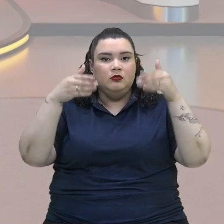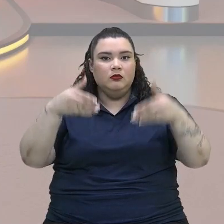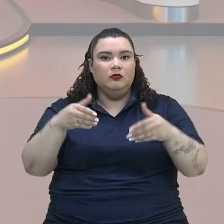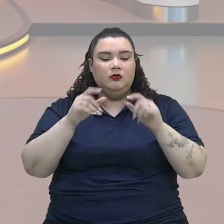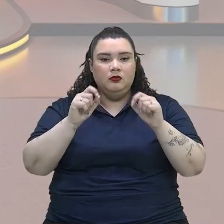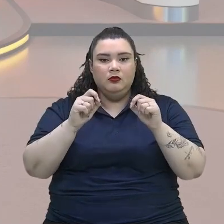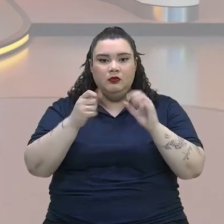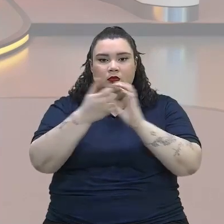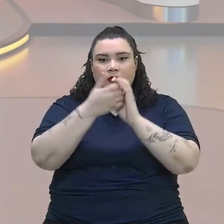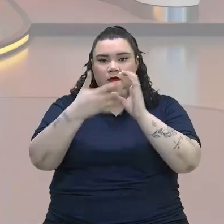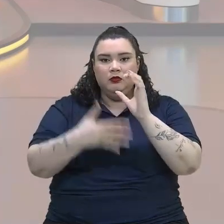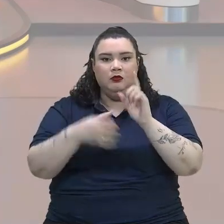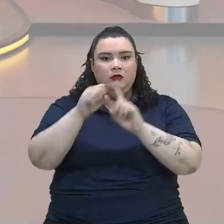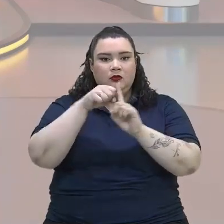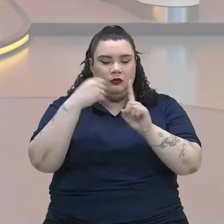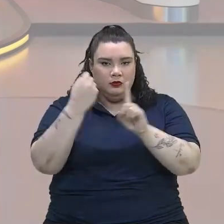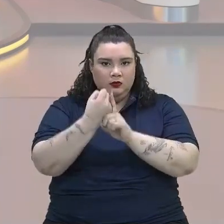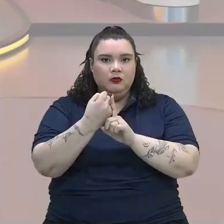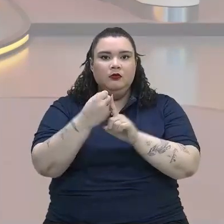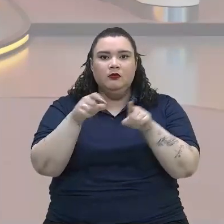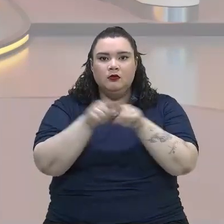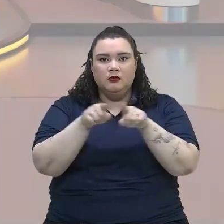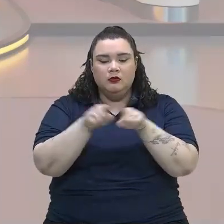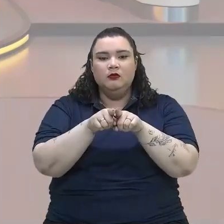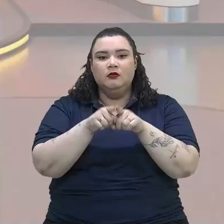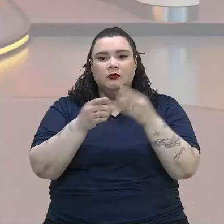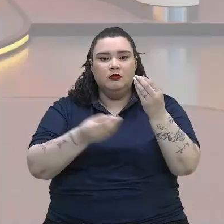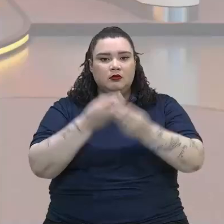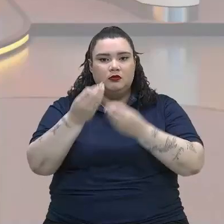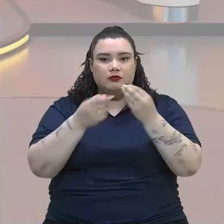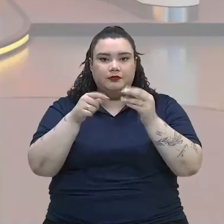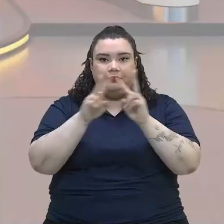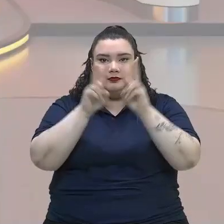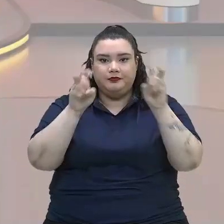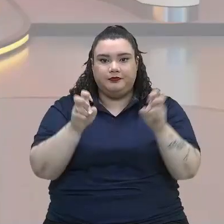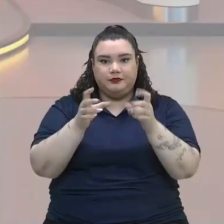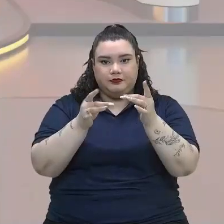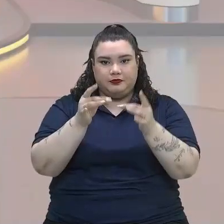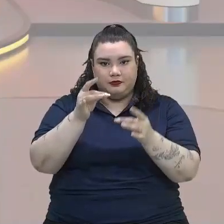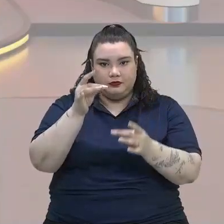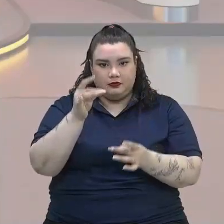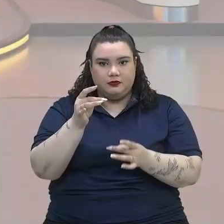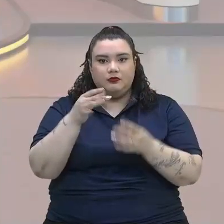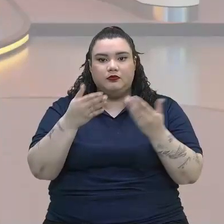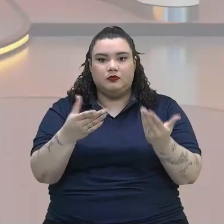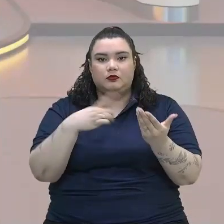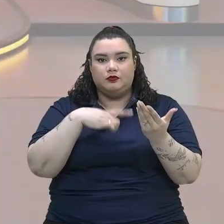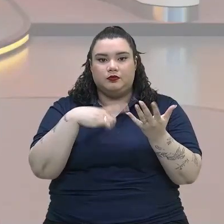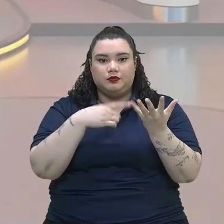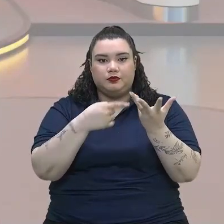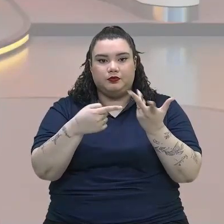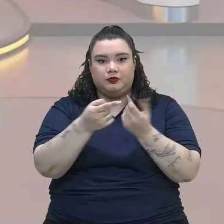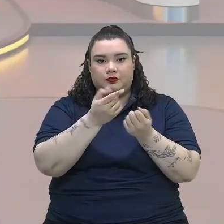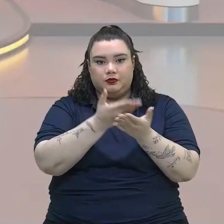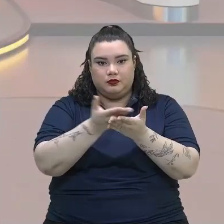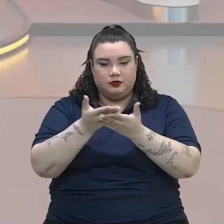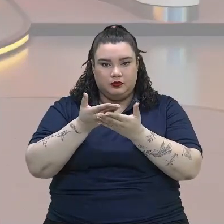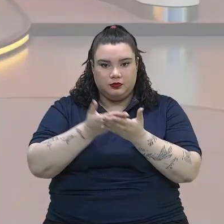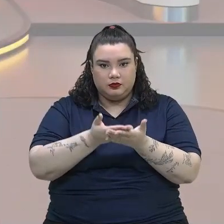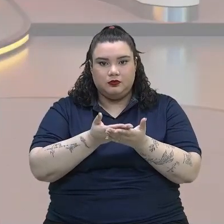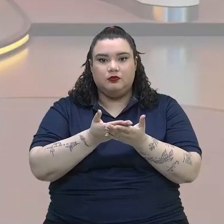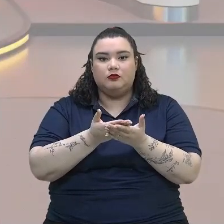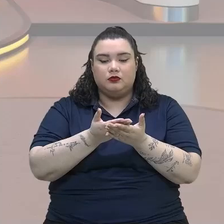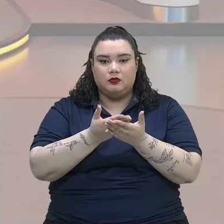questões sociais, e a sociologia então se debruça sobre esse tema, e nós temos aí vários estudos, desde os clássicos